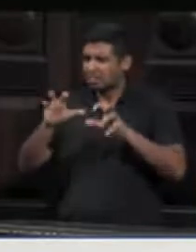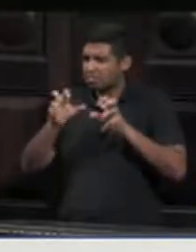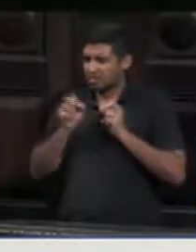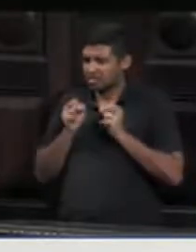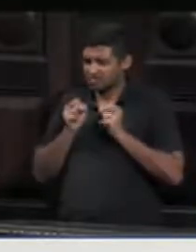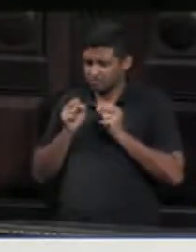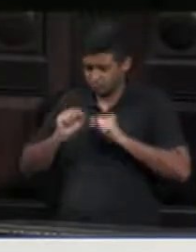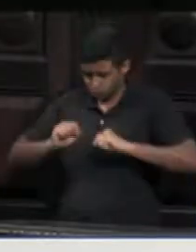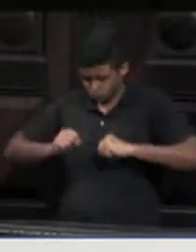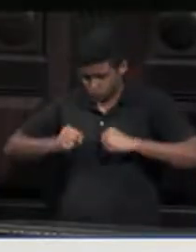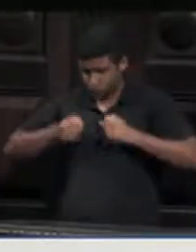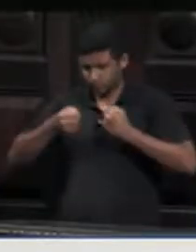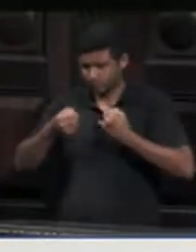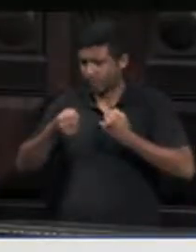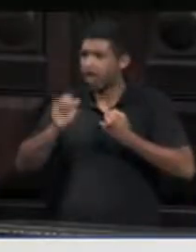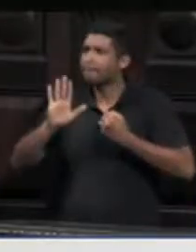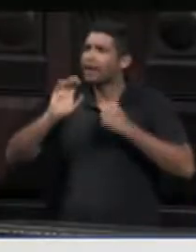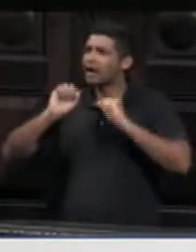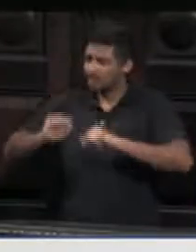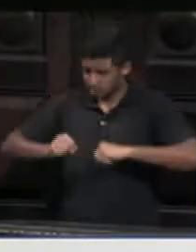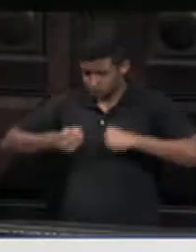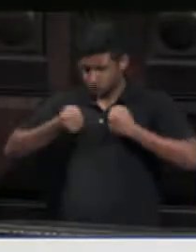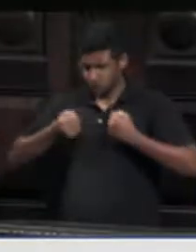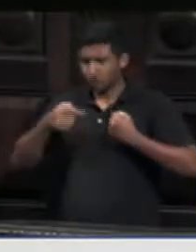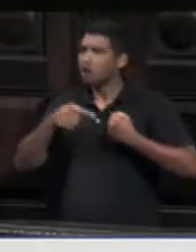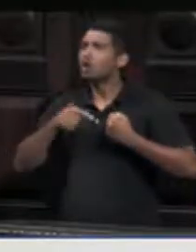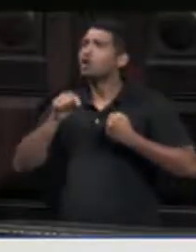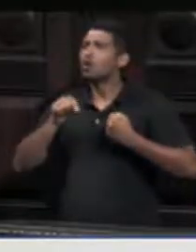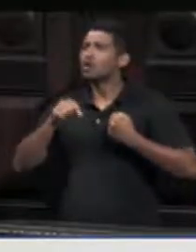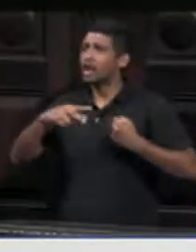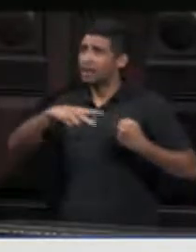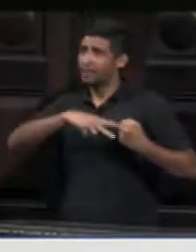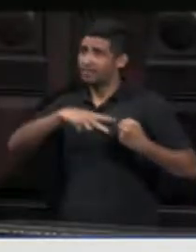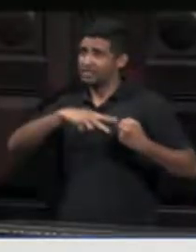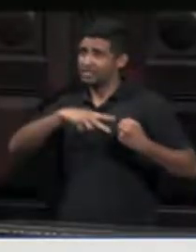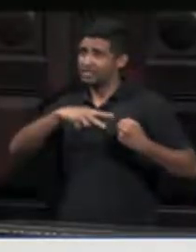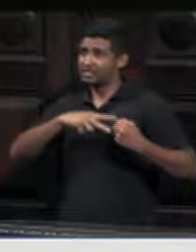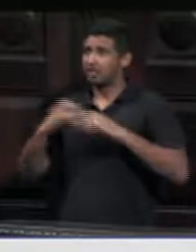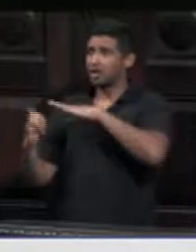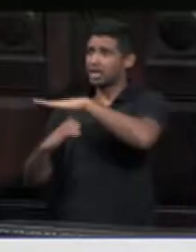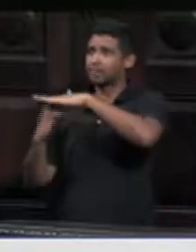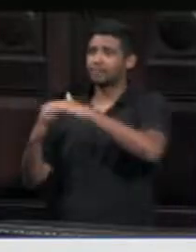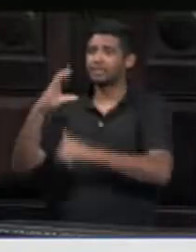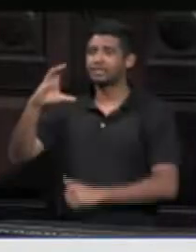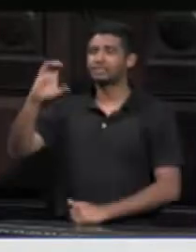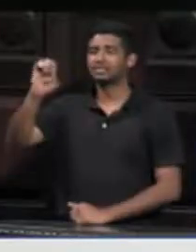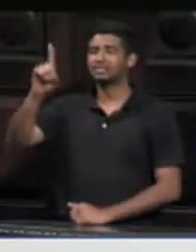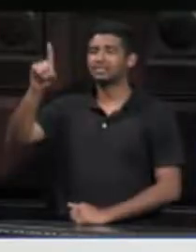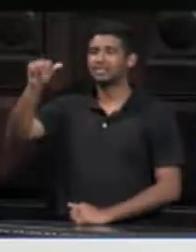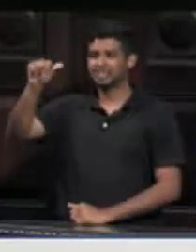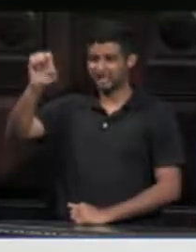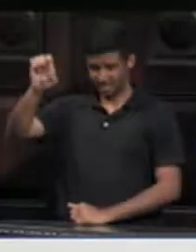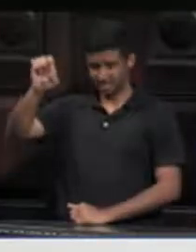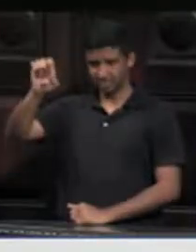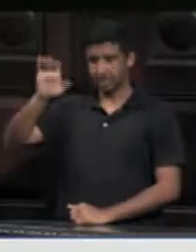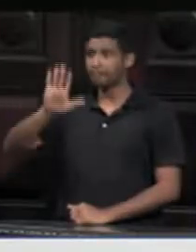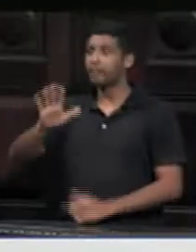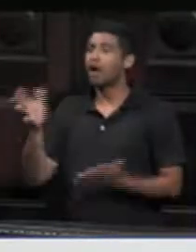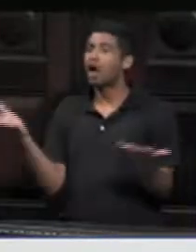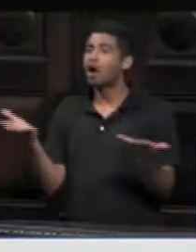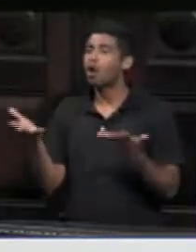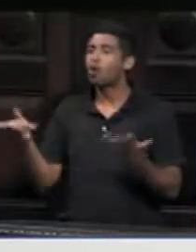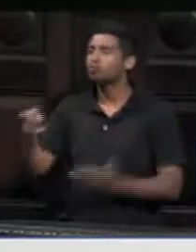esforços no sentido da privatização da SEDAI. Hoje, nós